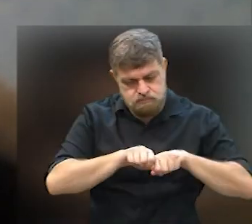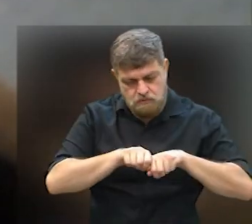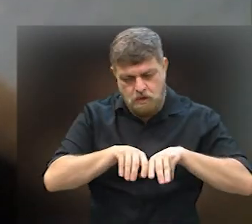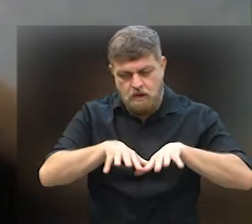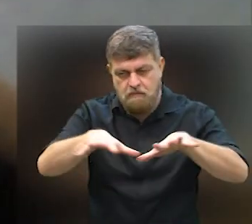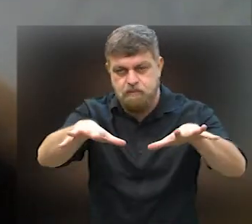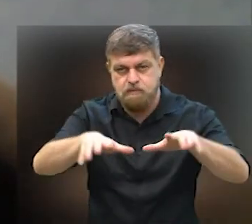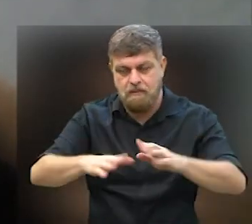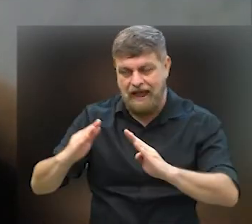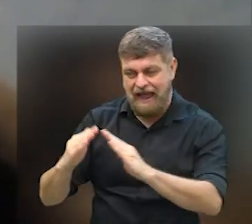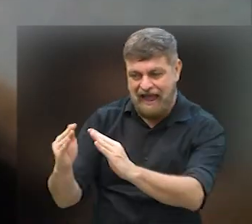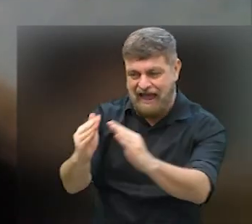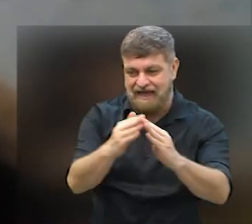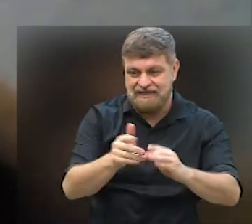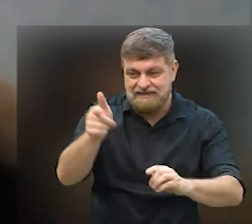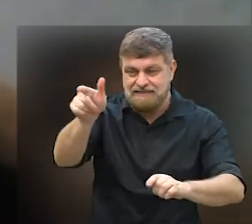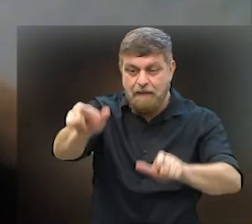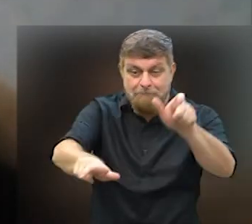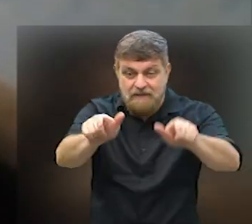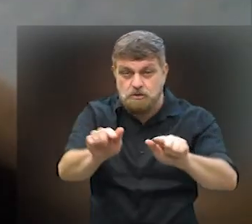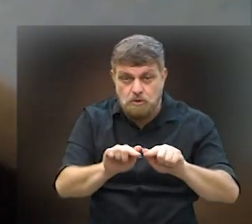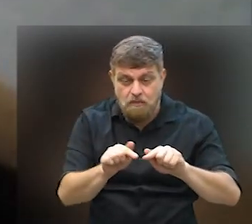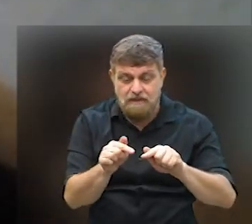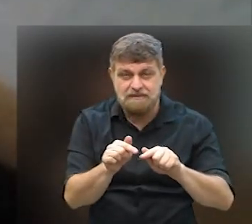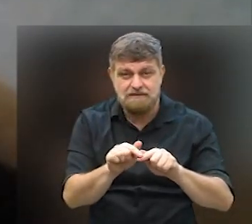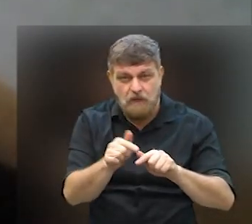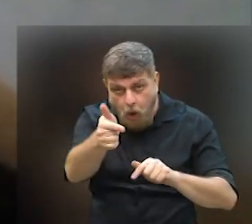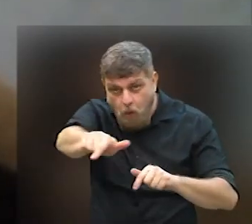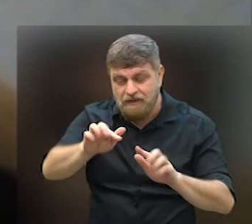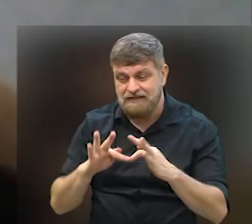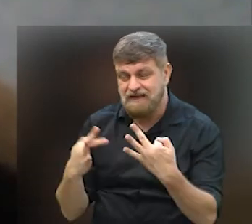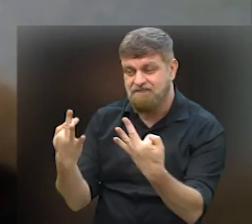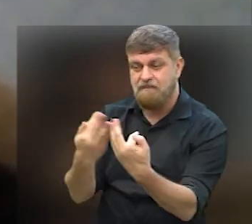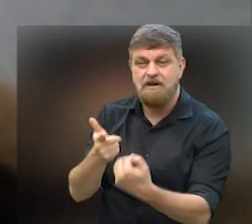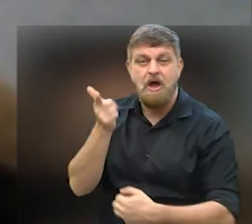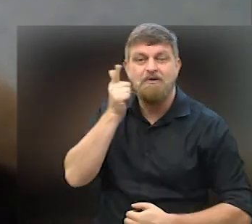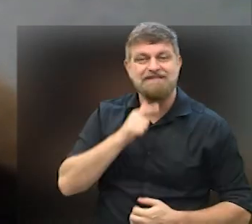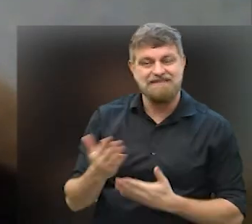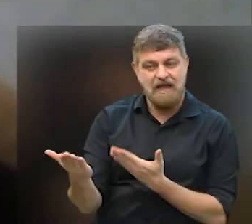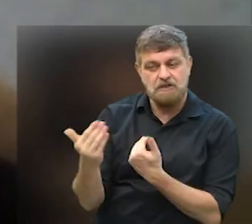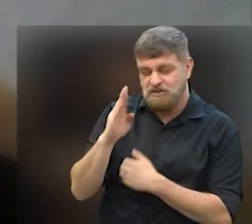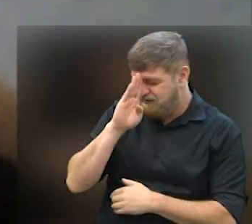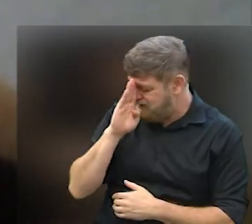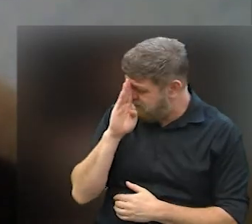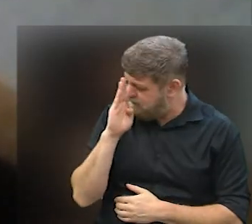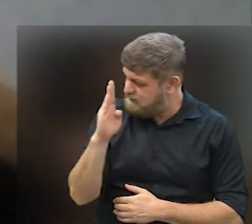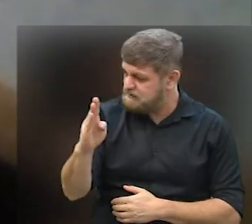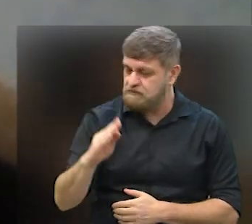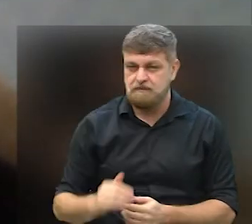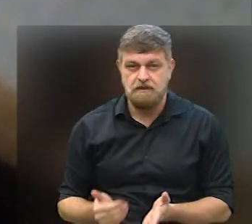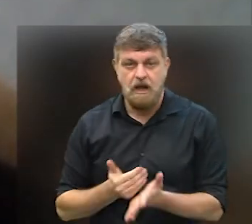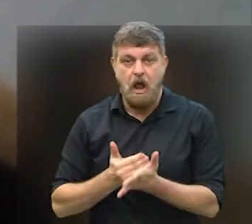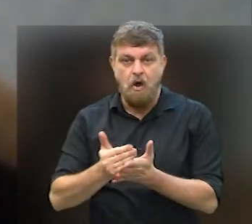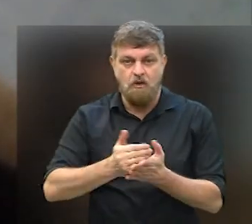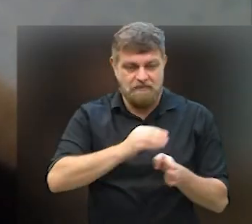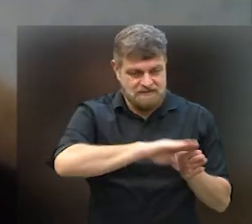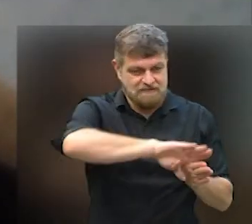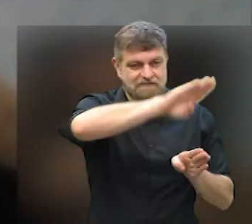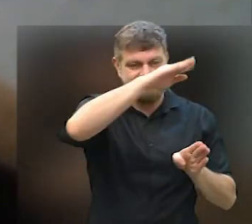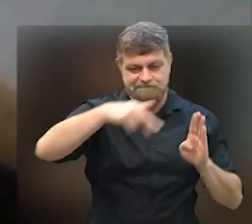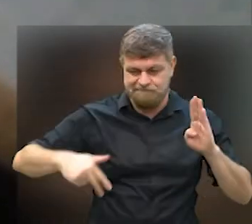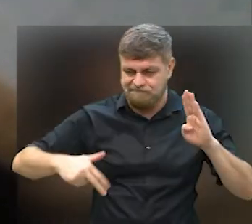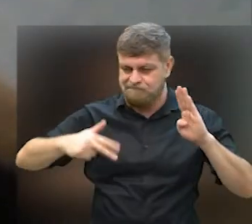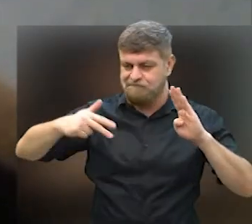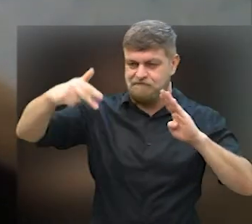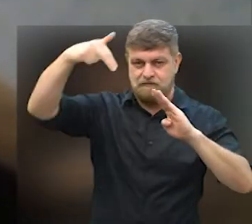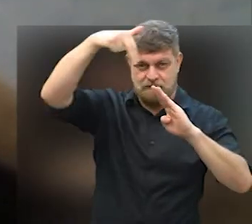que chegue a mais casas, que chegue a mais famílias, que chegue especialmente aos jovens. Então, o primeiro passo dessa minha jornada foi